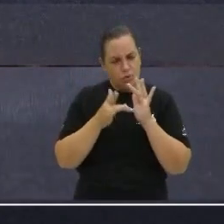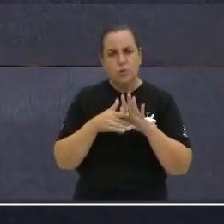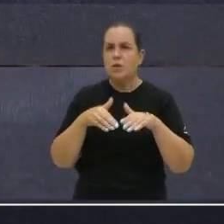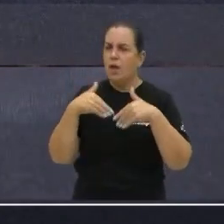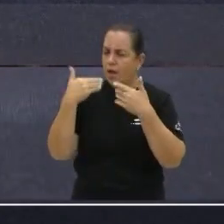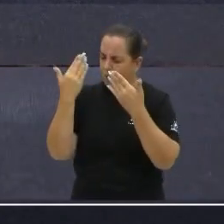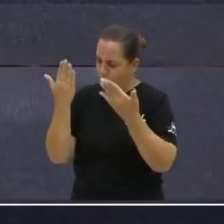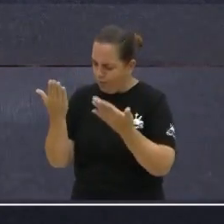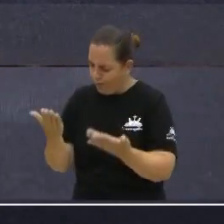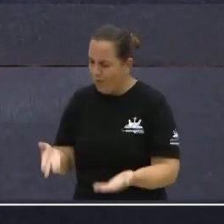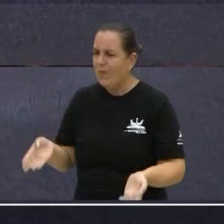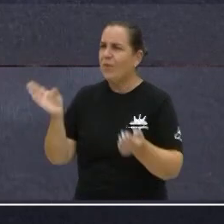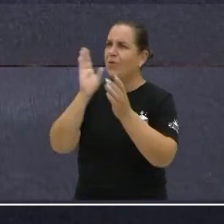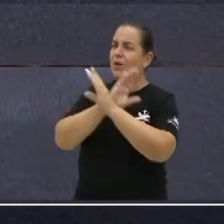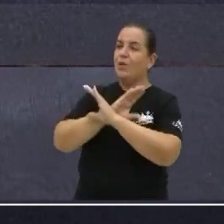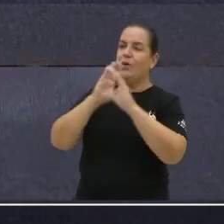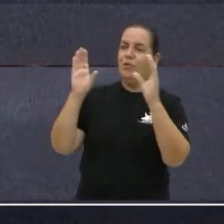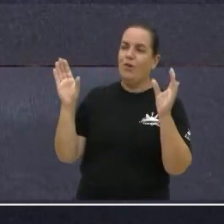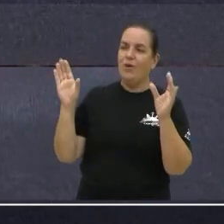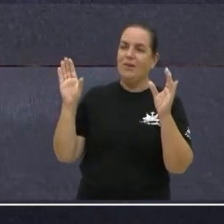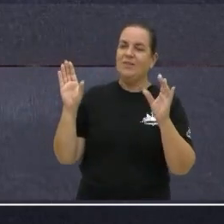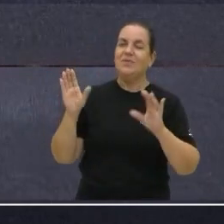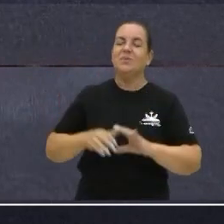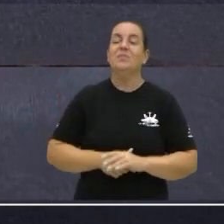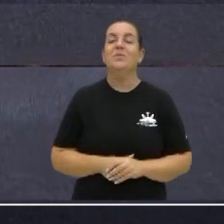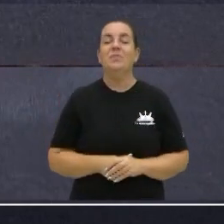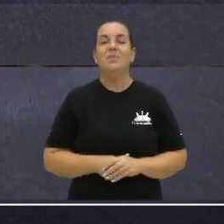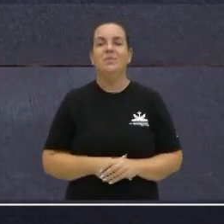Jesus, eu confio em